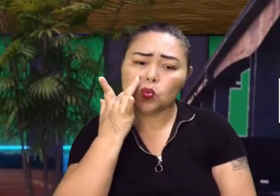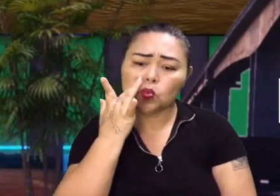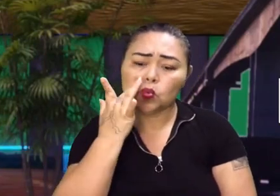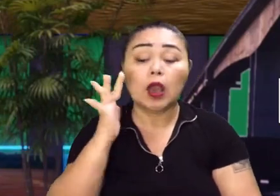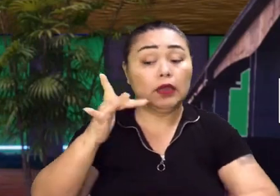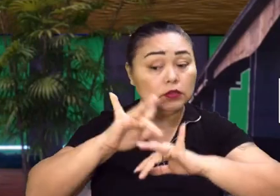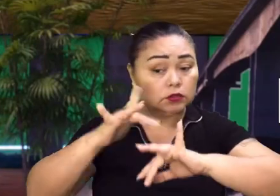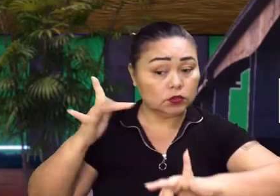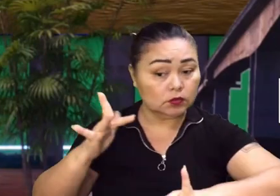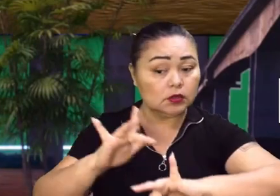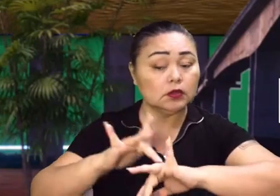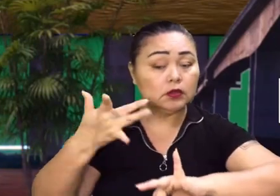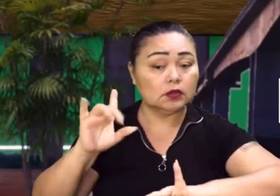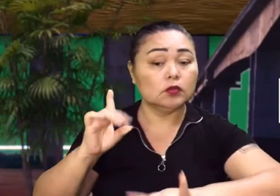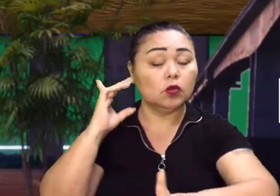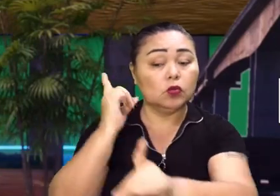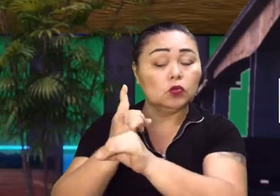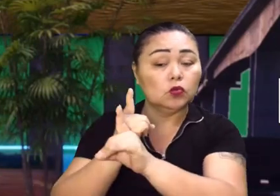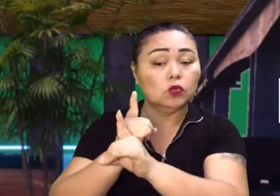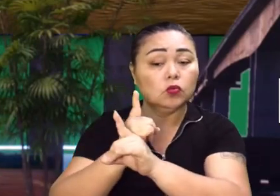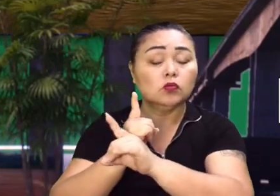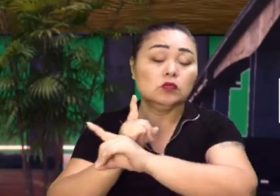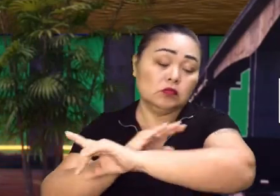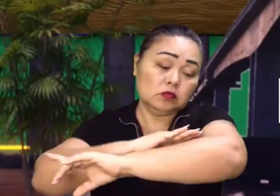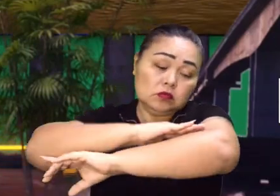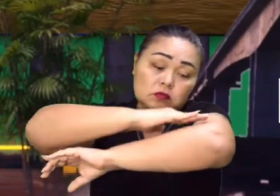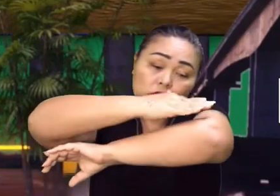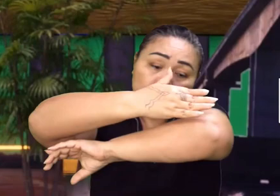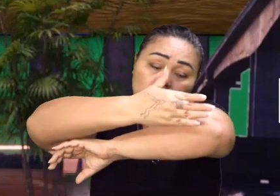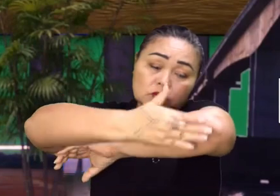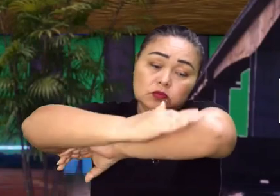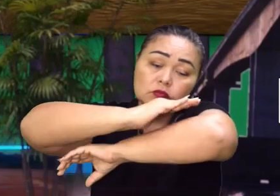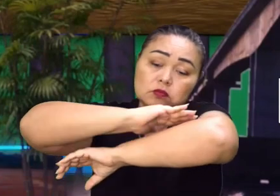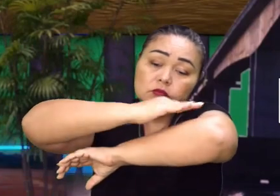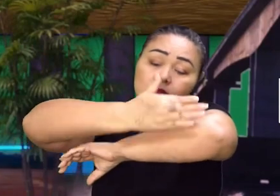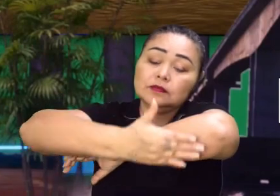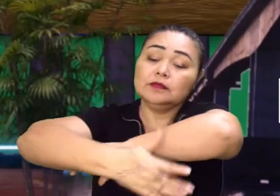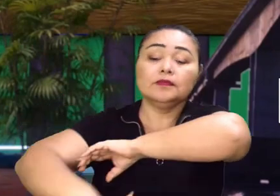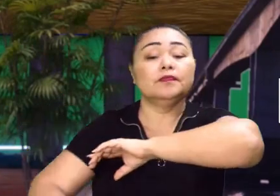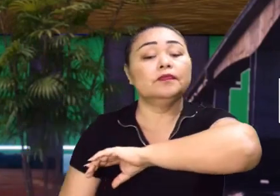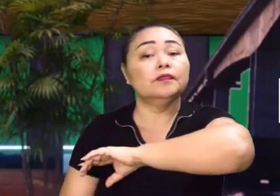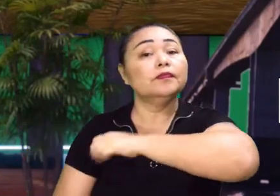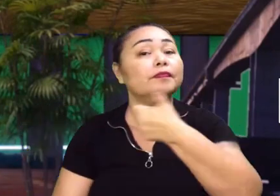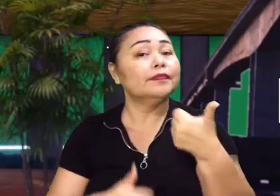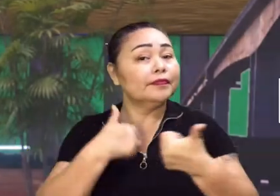diamante aí a gente vai encontrar nas regiões de escudos escudos